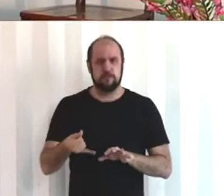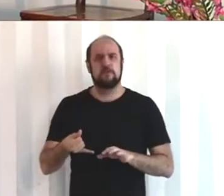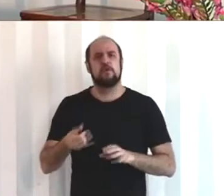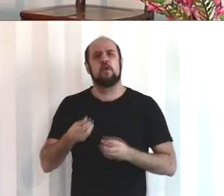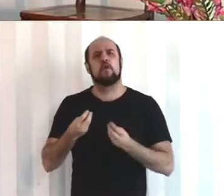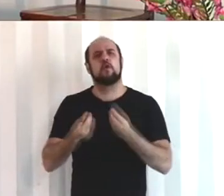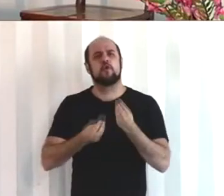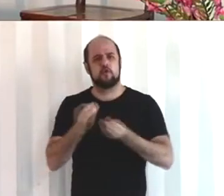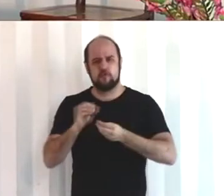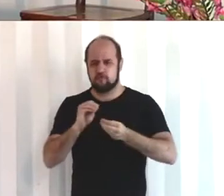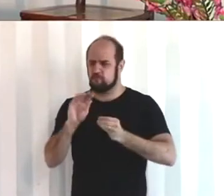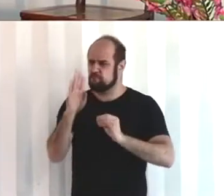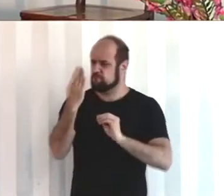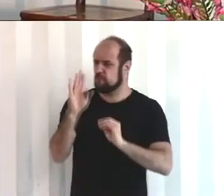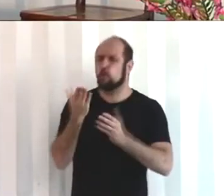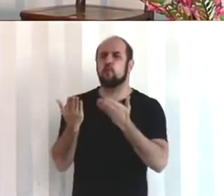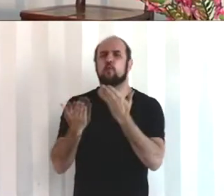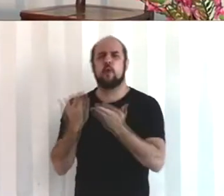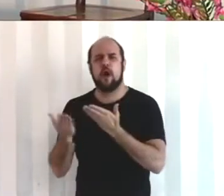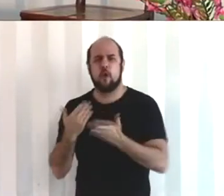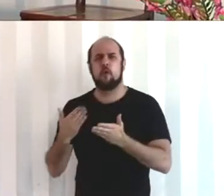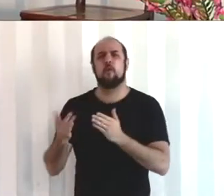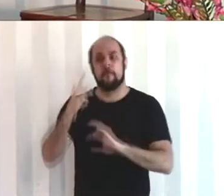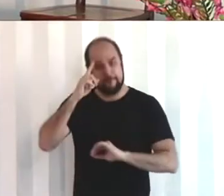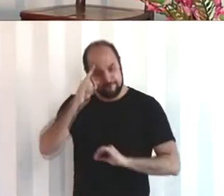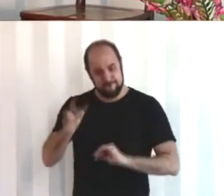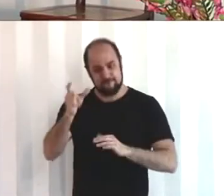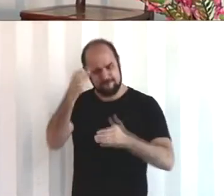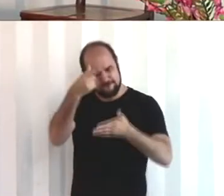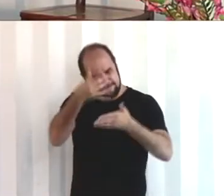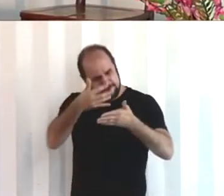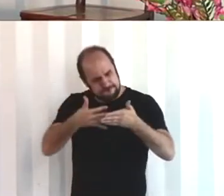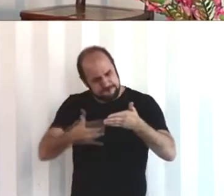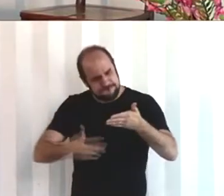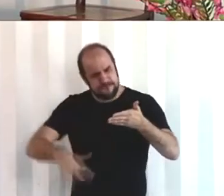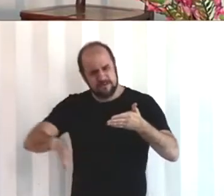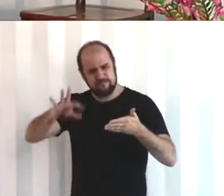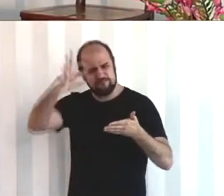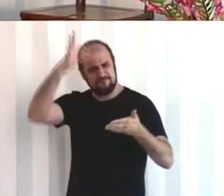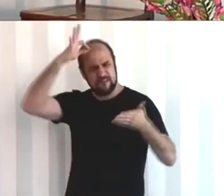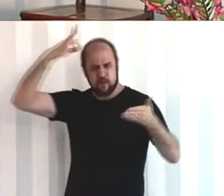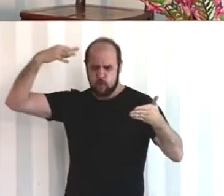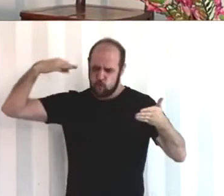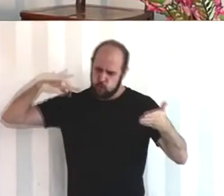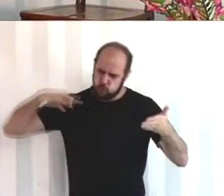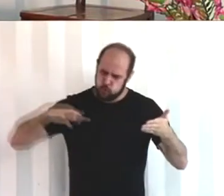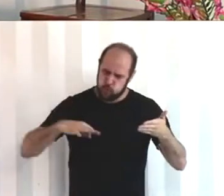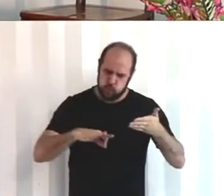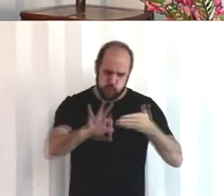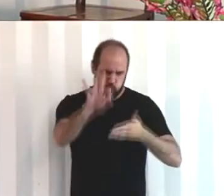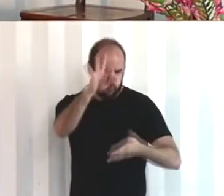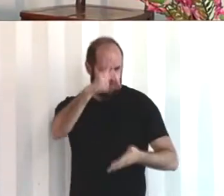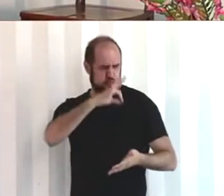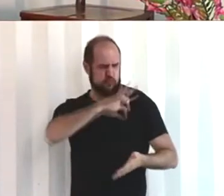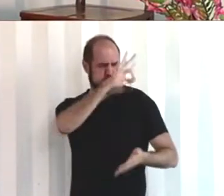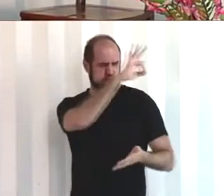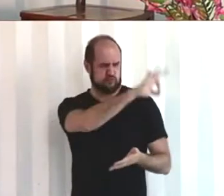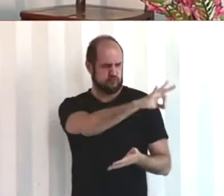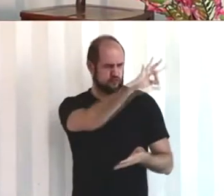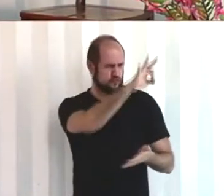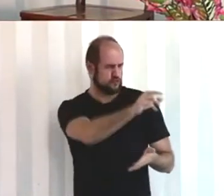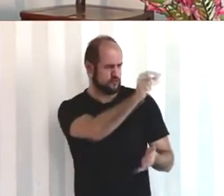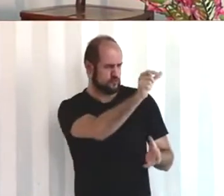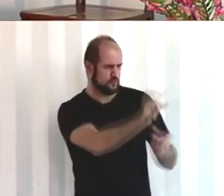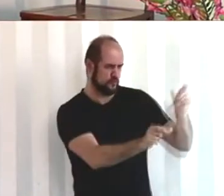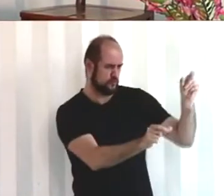do tabernáculo. E Deus encheu com o Espírito Santo o coração de homens para entenderem o projeto, a planta do